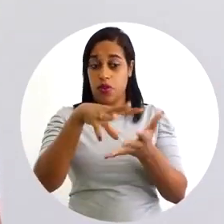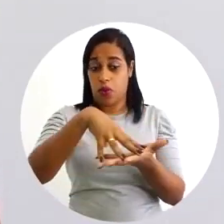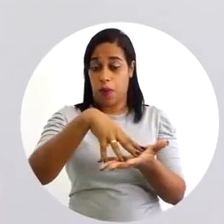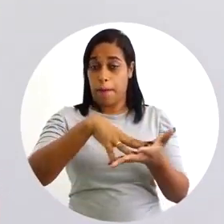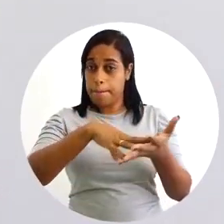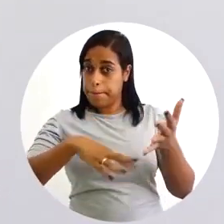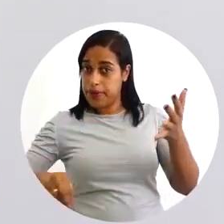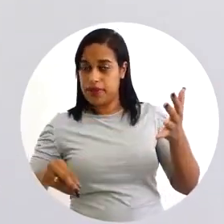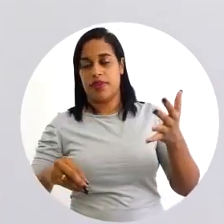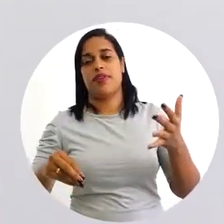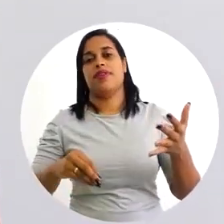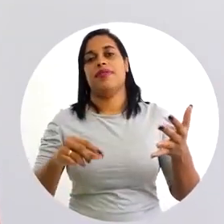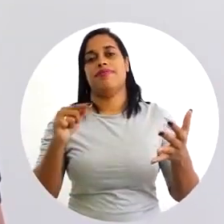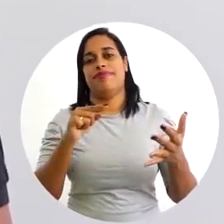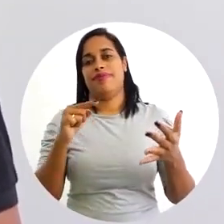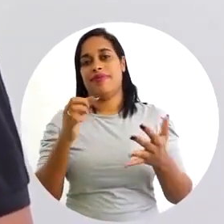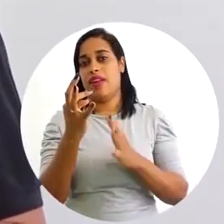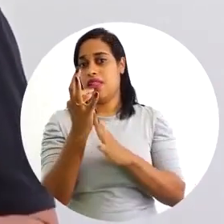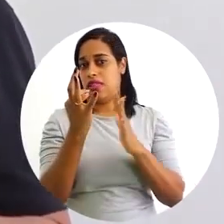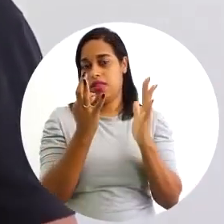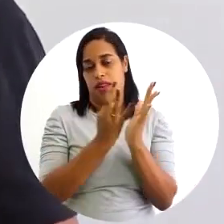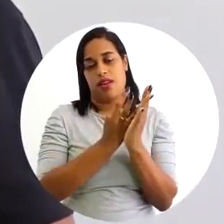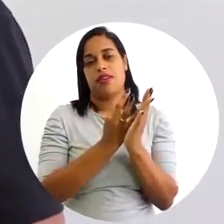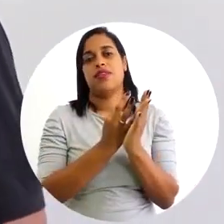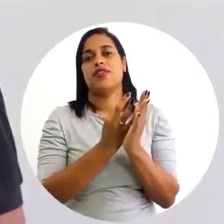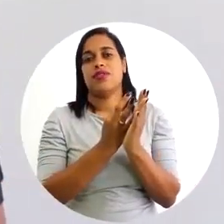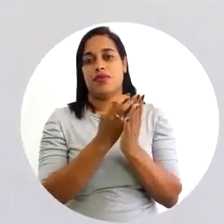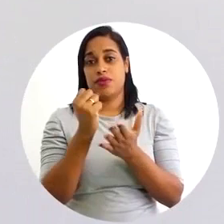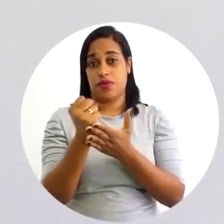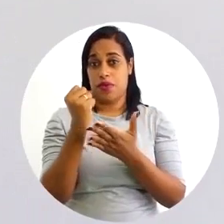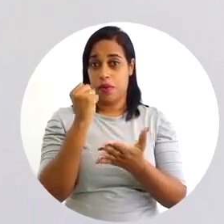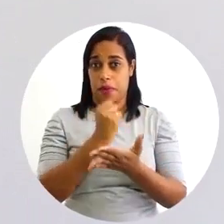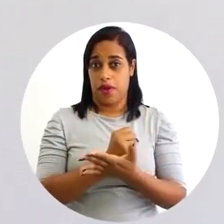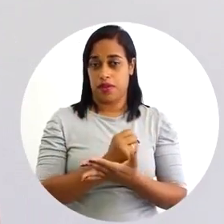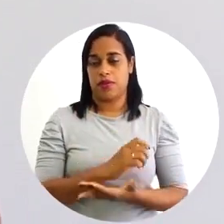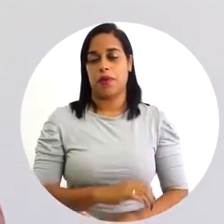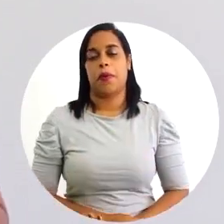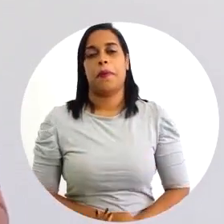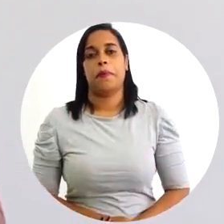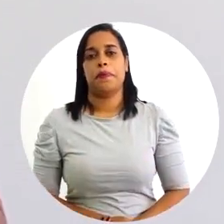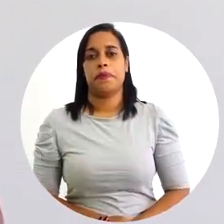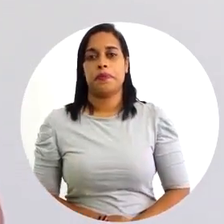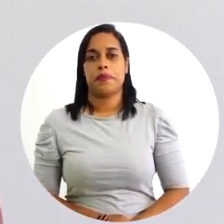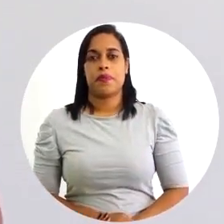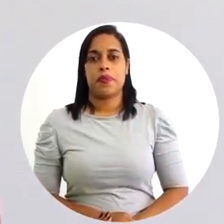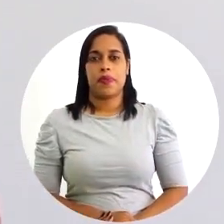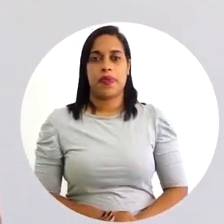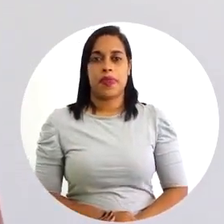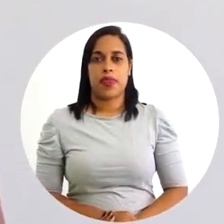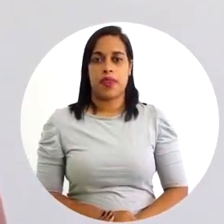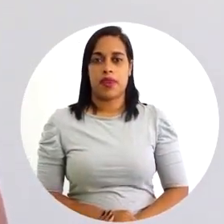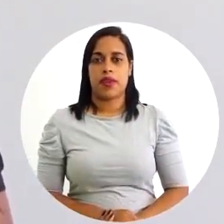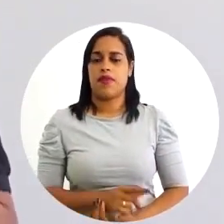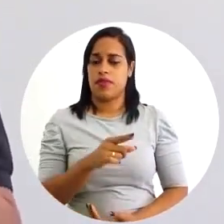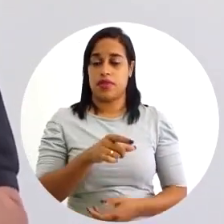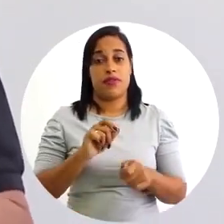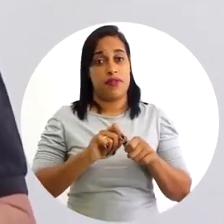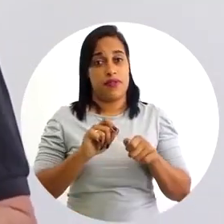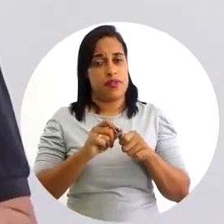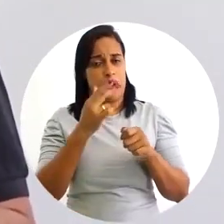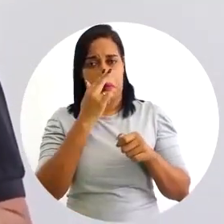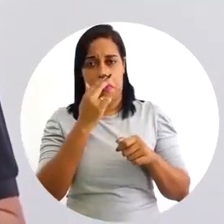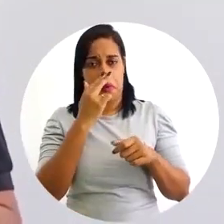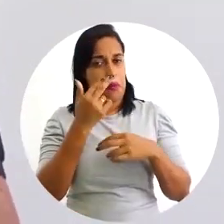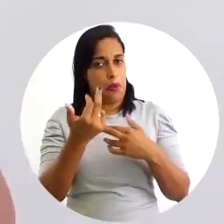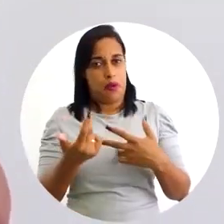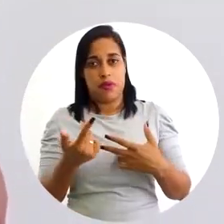copia aquele texto, aquela imagem, aquele documento. Então, você vai fazer praticamente a mesma coisa. Você vai